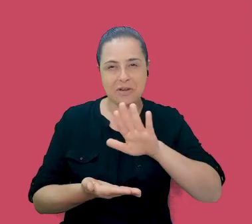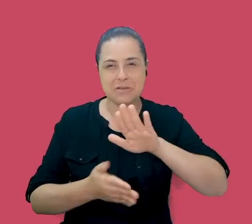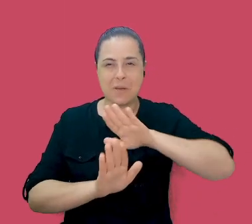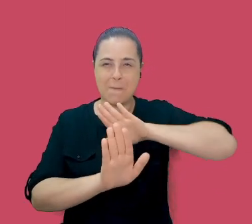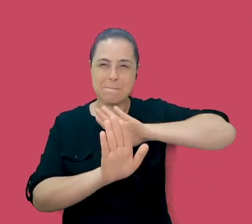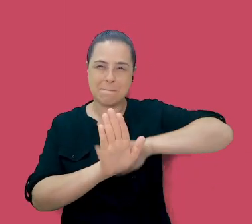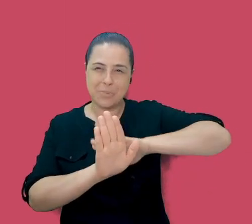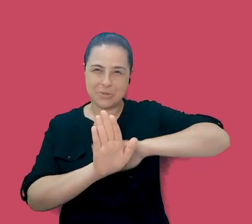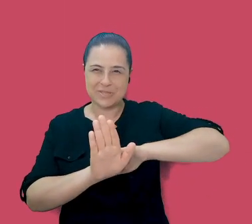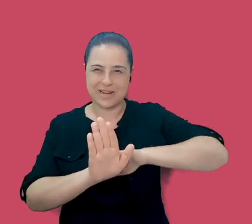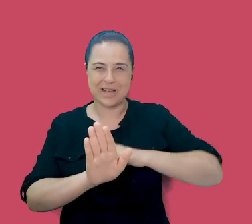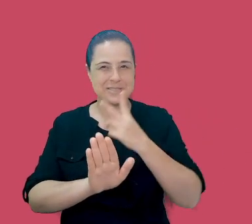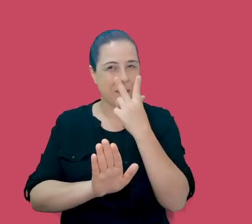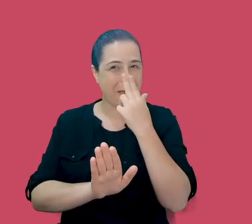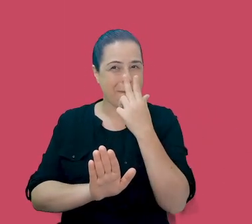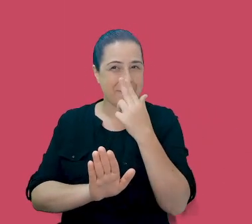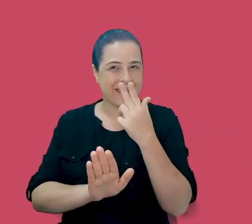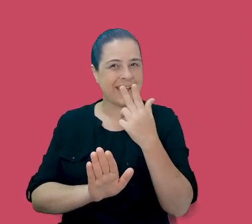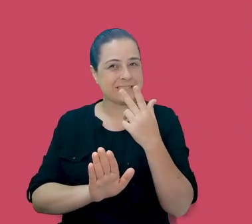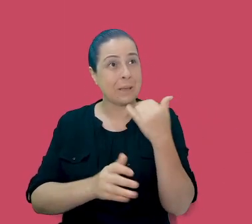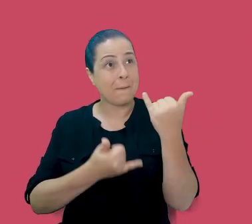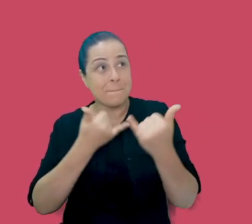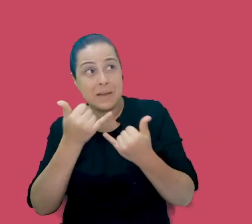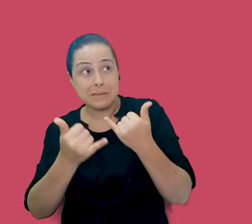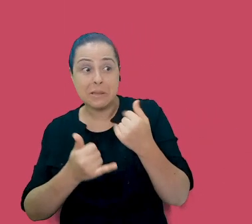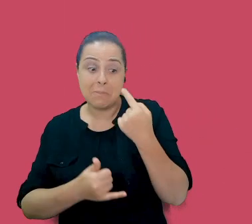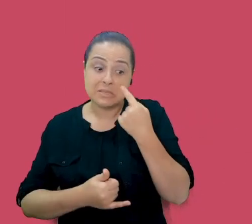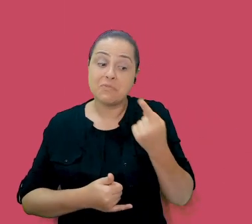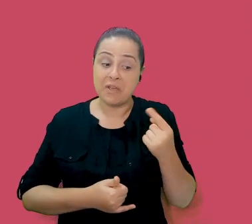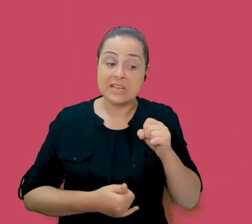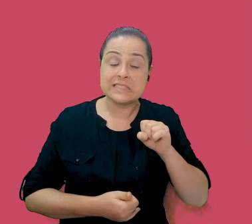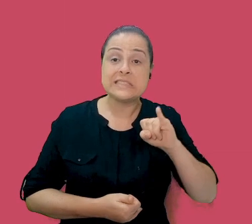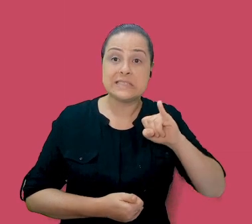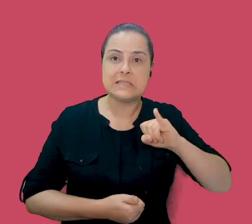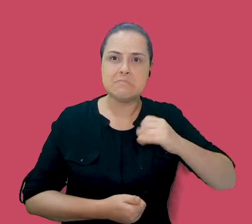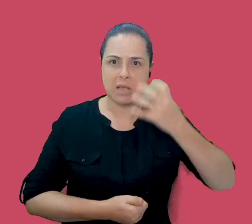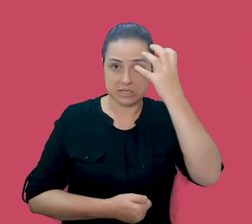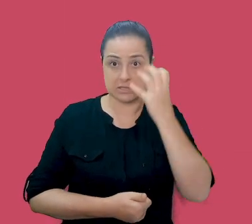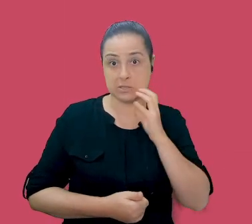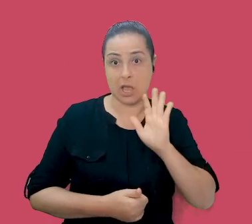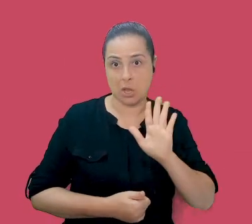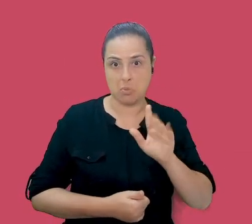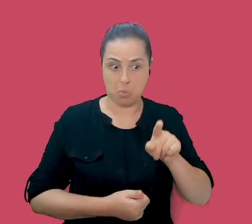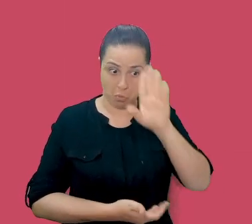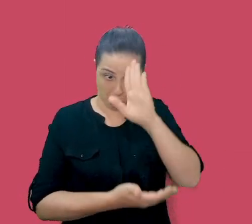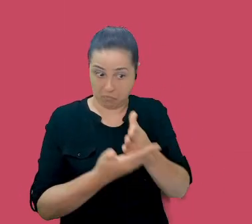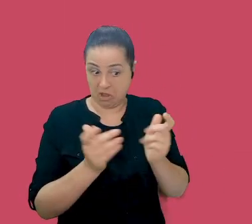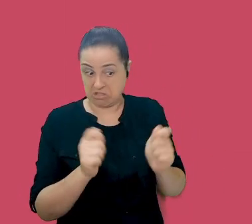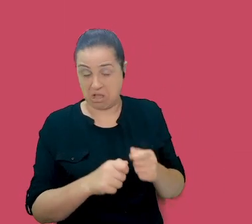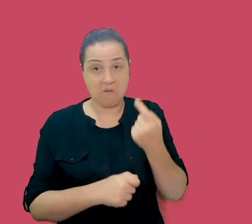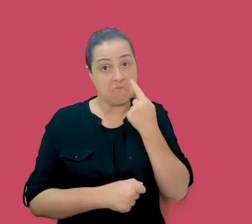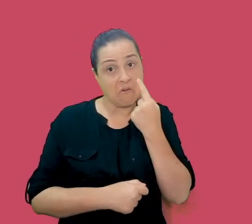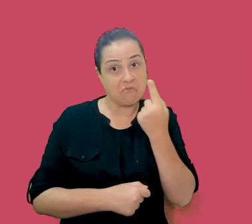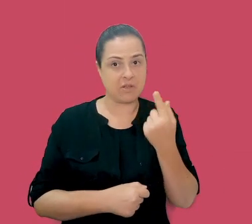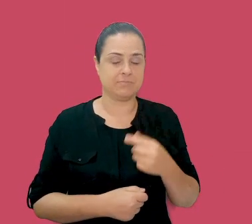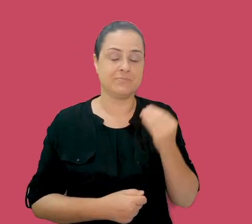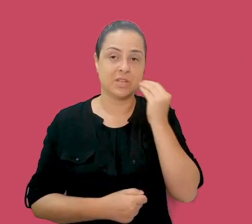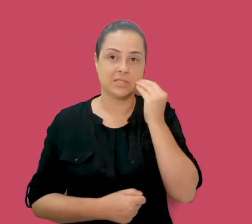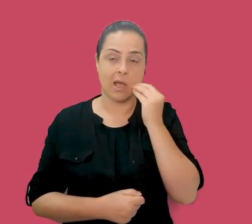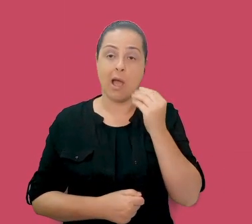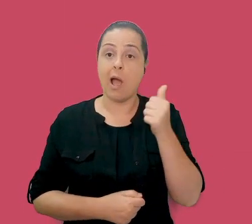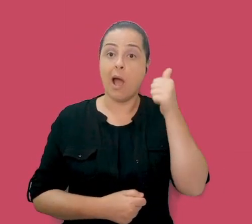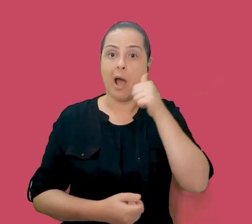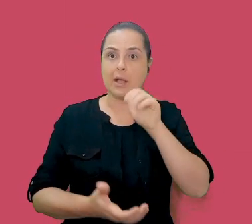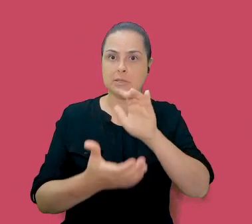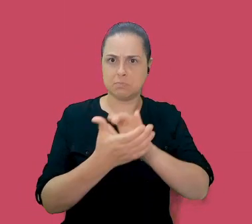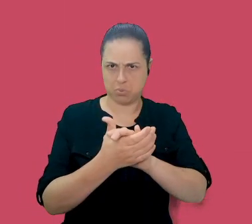a famosa brincadeira com fundo de seriedade, né? Então ele chega e fala assim, olha, a minha esposa falou uma coisa para mim